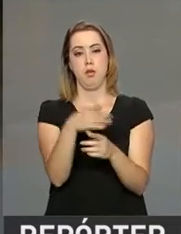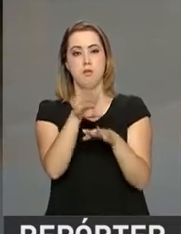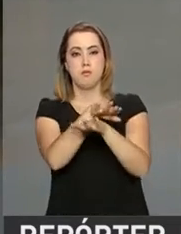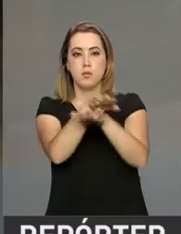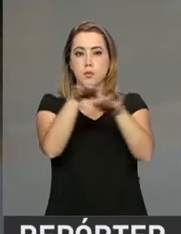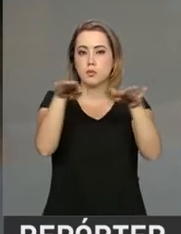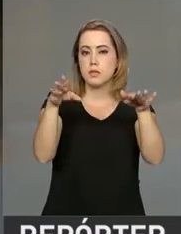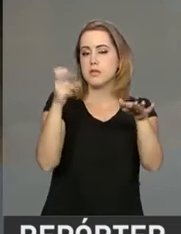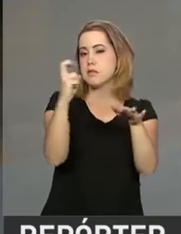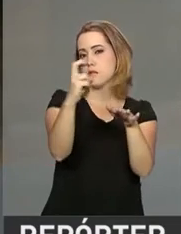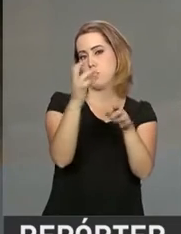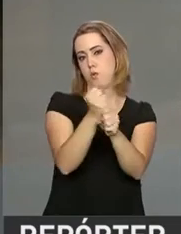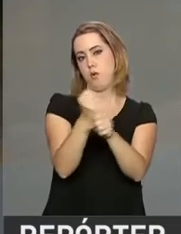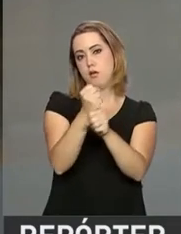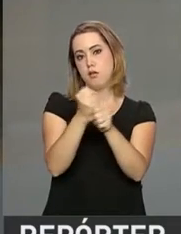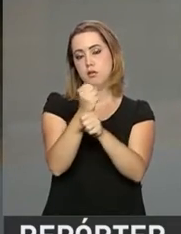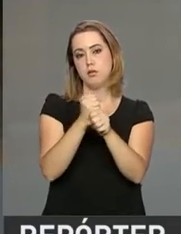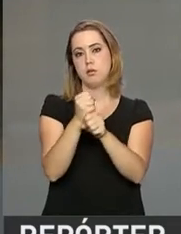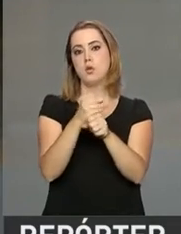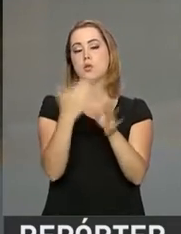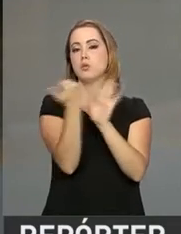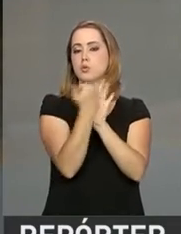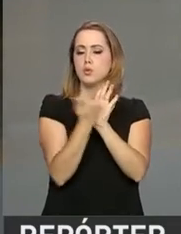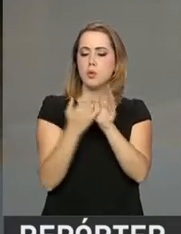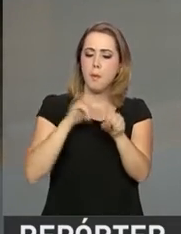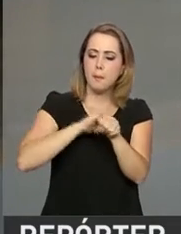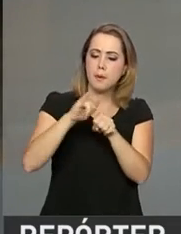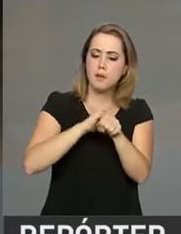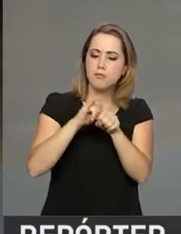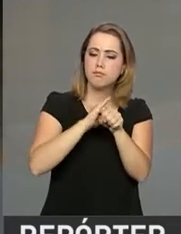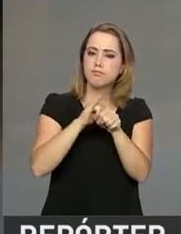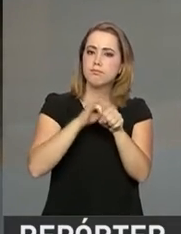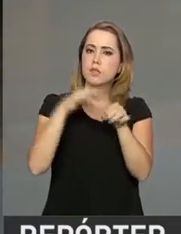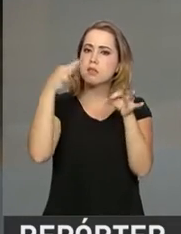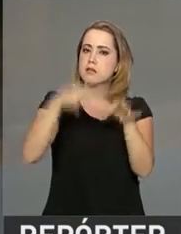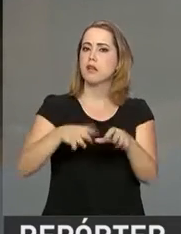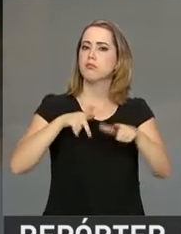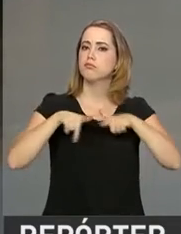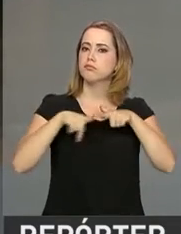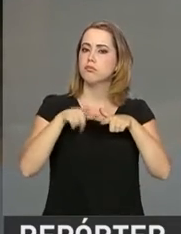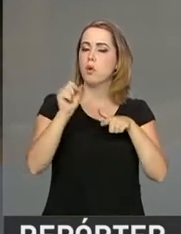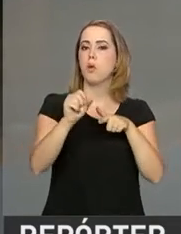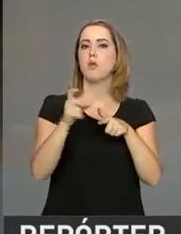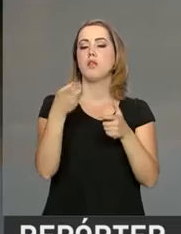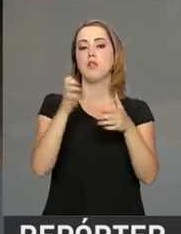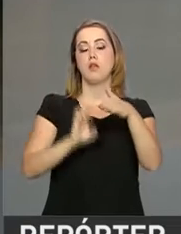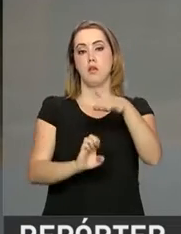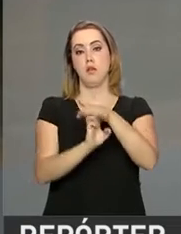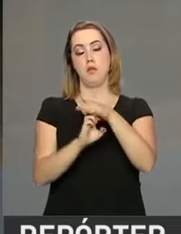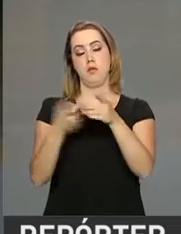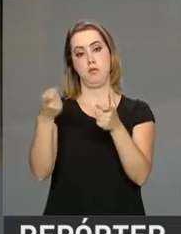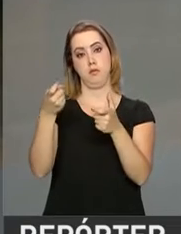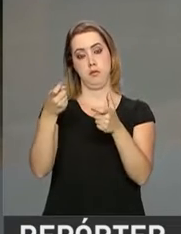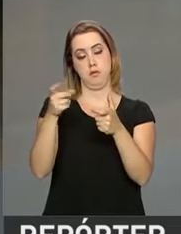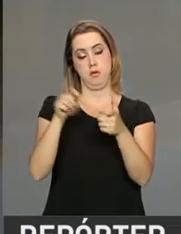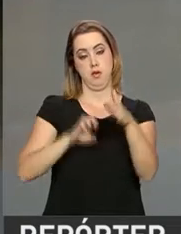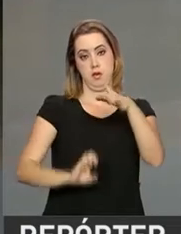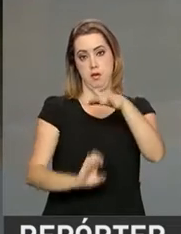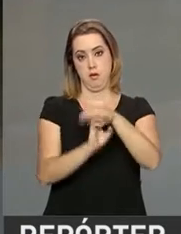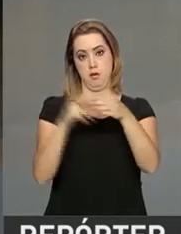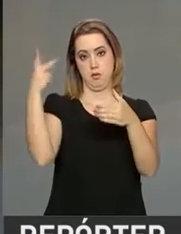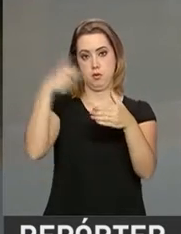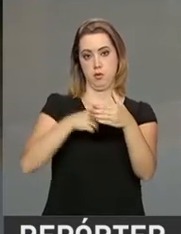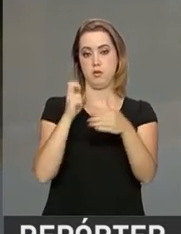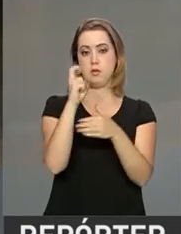de 5 anos, se o plano estratégico for seguido à risca, a Petrobras pode se tornar uma das 5 maiores companhias